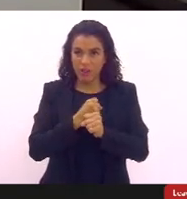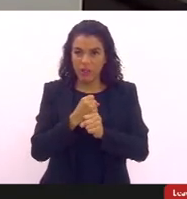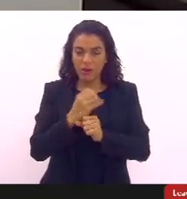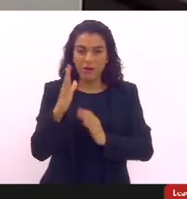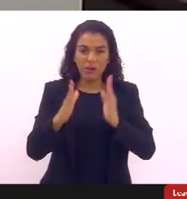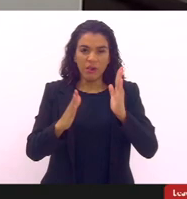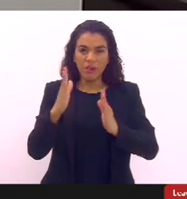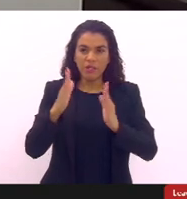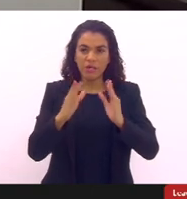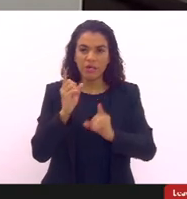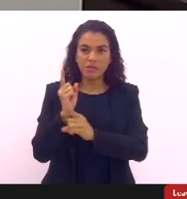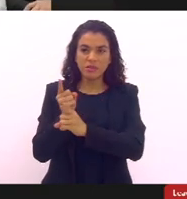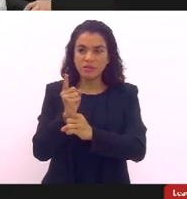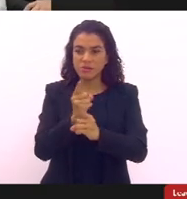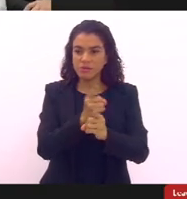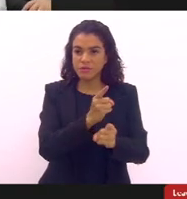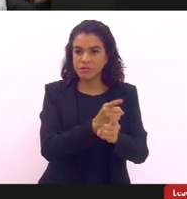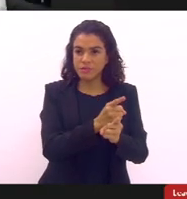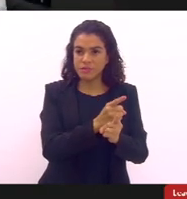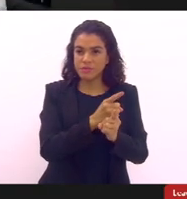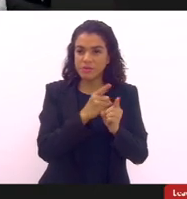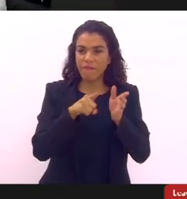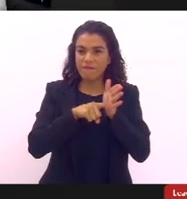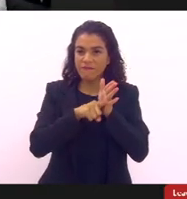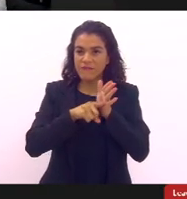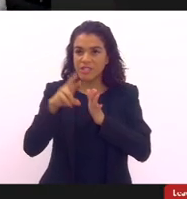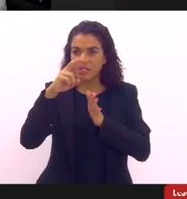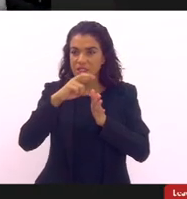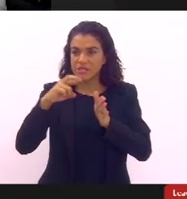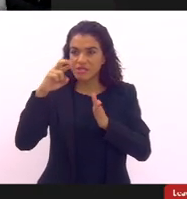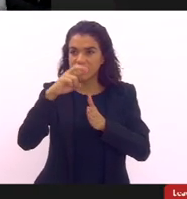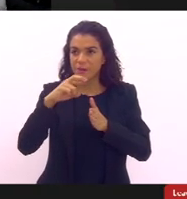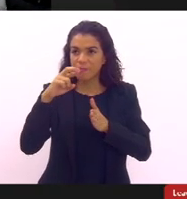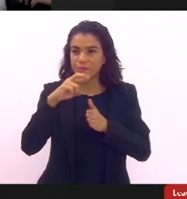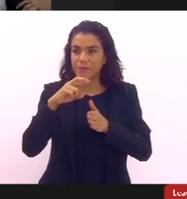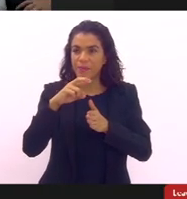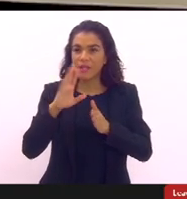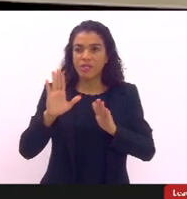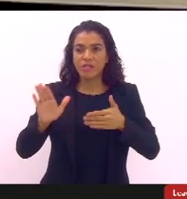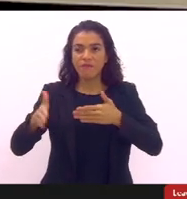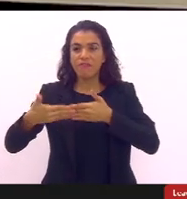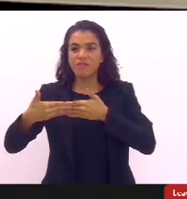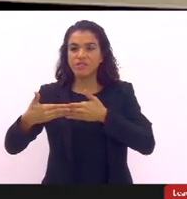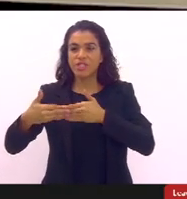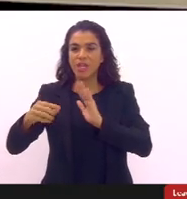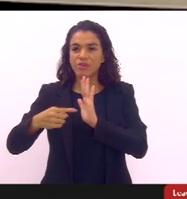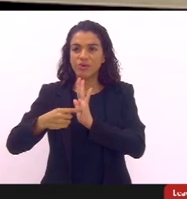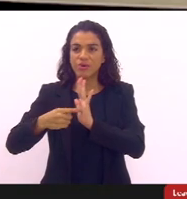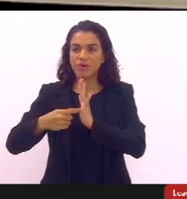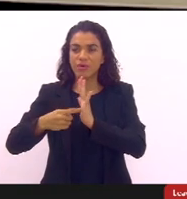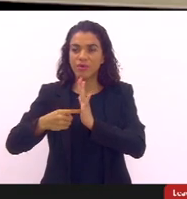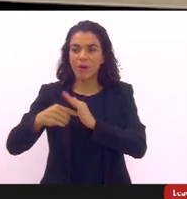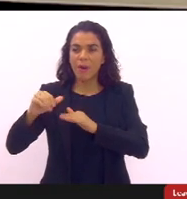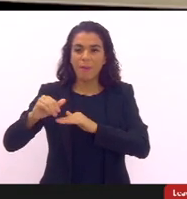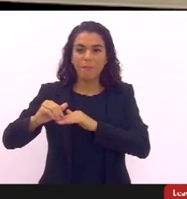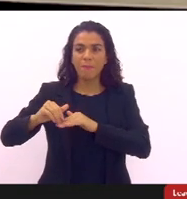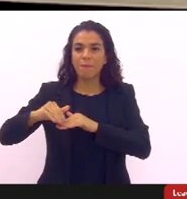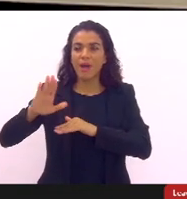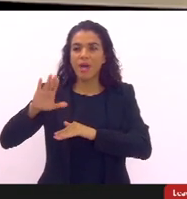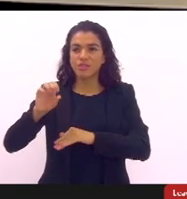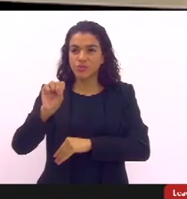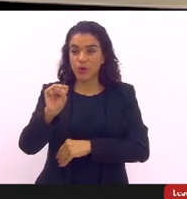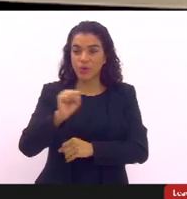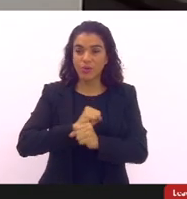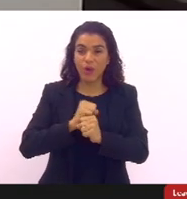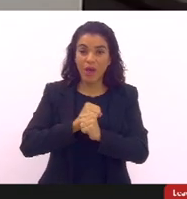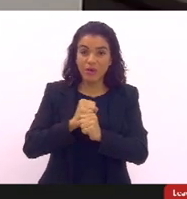período que o senhor identificou, doutor Tiago, na sua fiscalização? Ah, ele já estava fechado, há 8 anos,